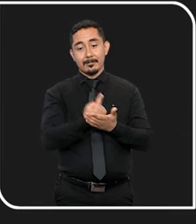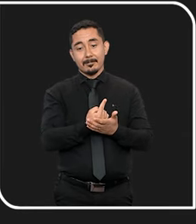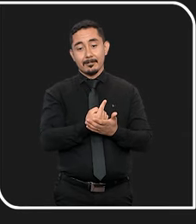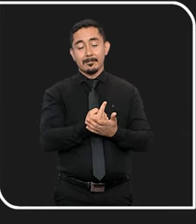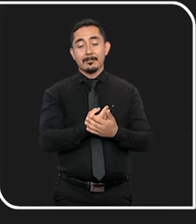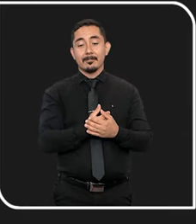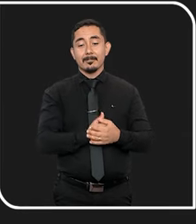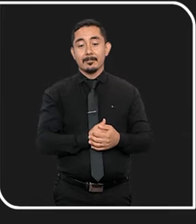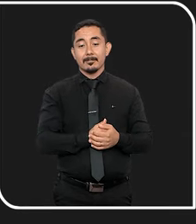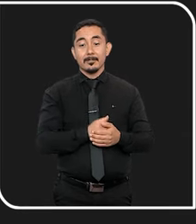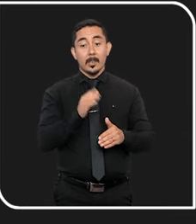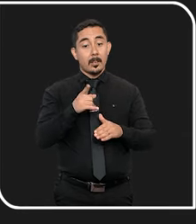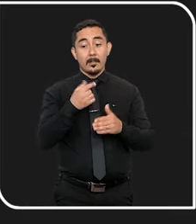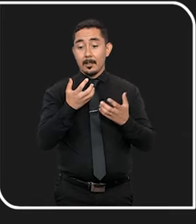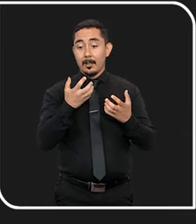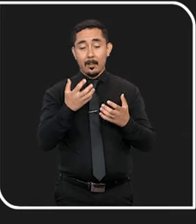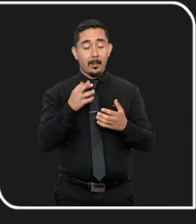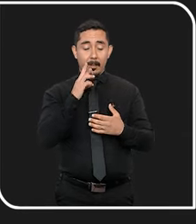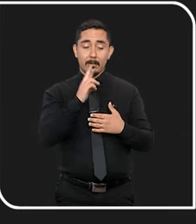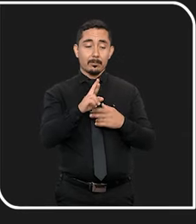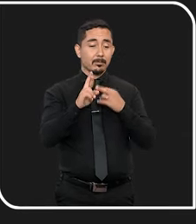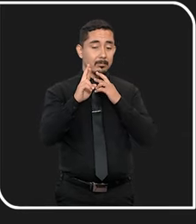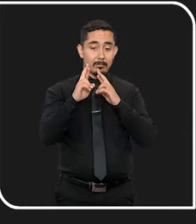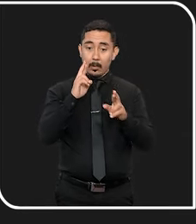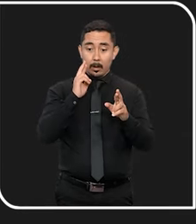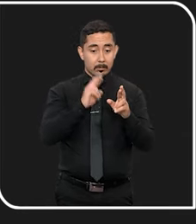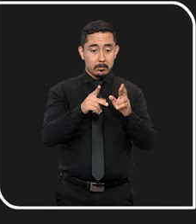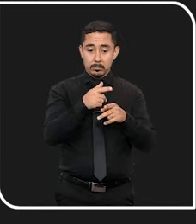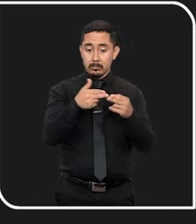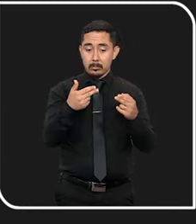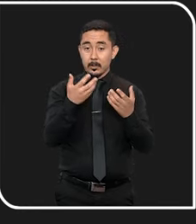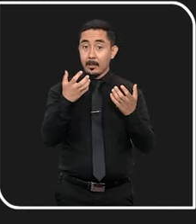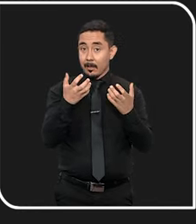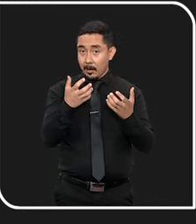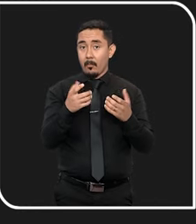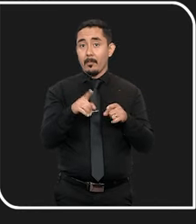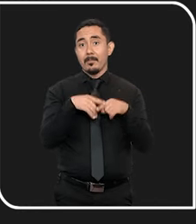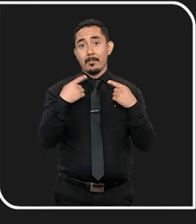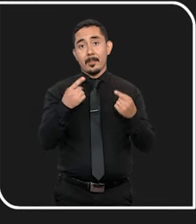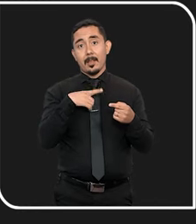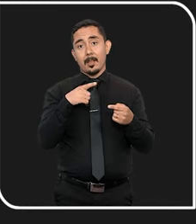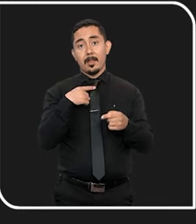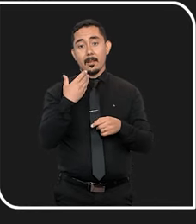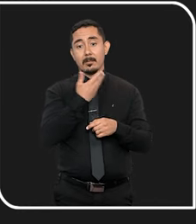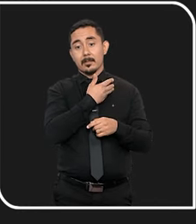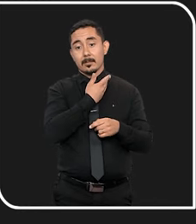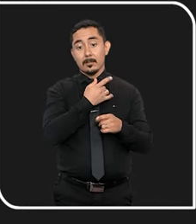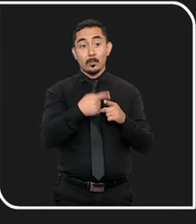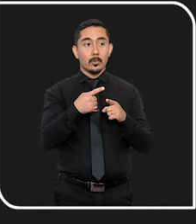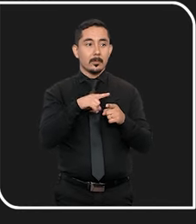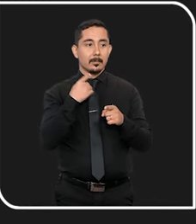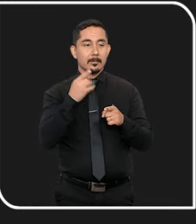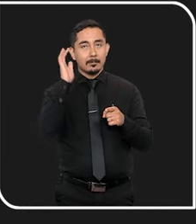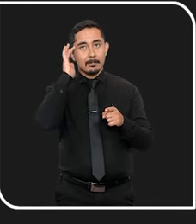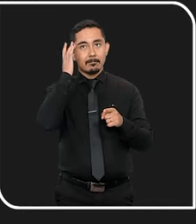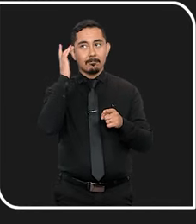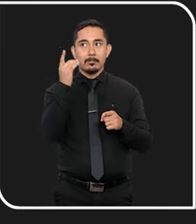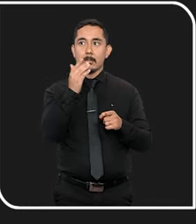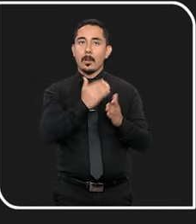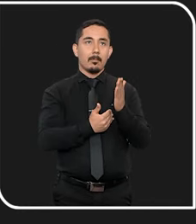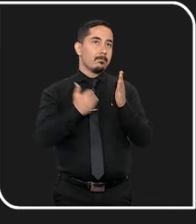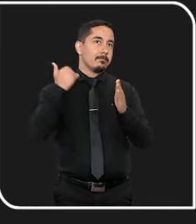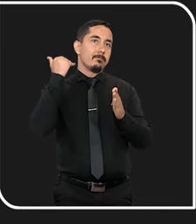assim a gente e às vezes a gente quer dar as respostas né como mãe a gente ainda tem mais outro preconceito que a gente se acha